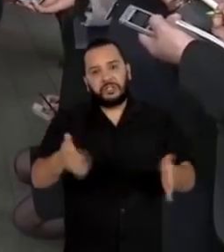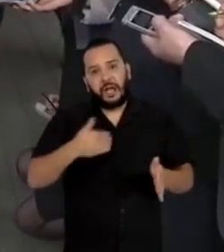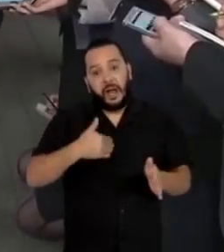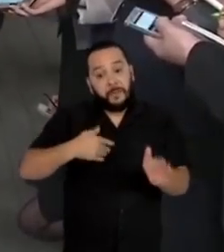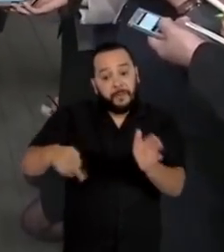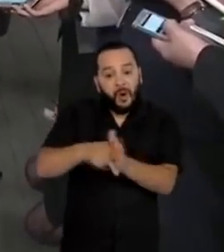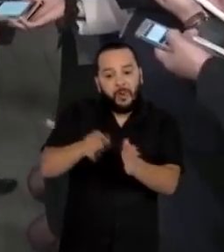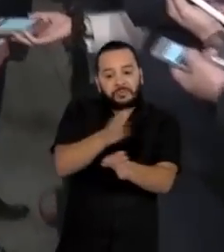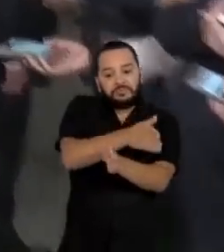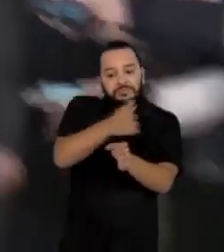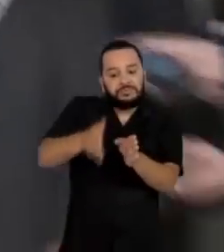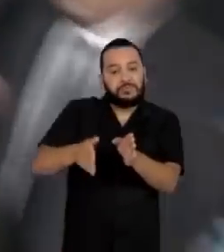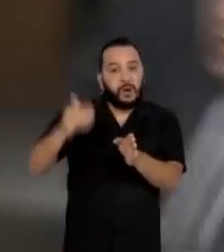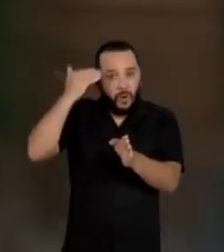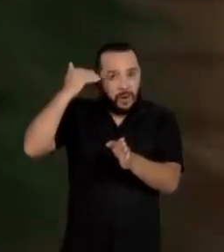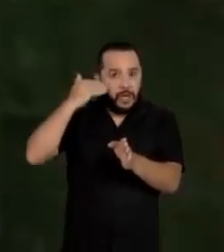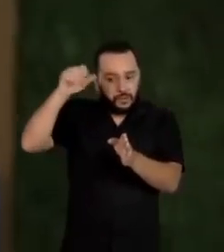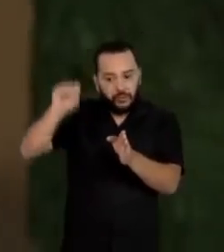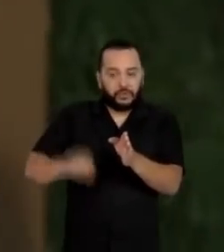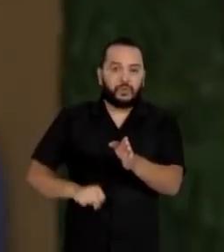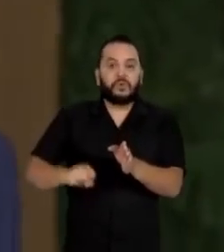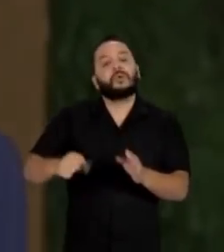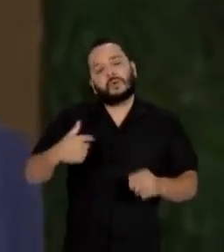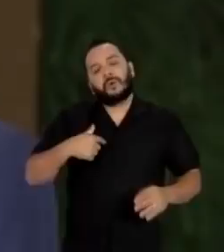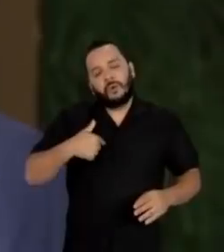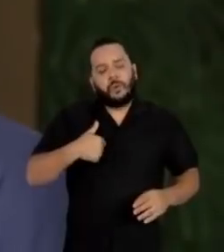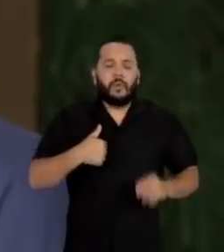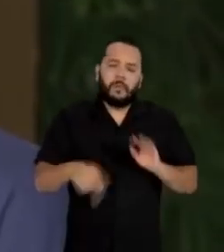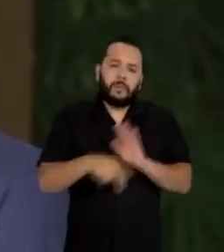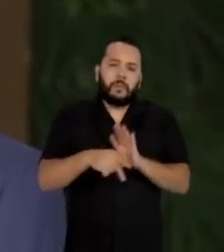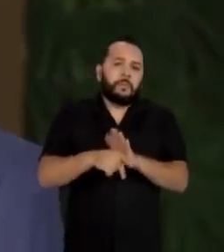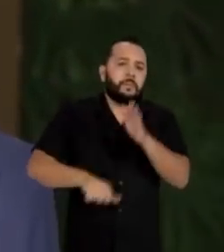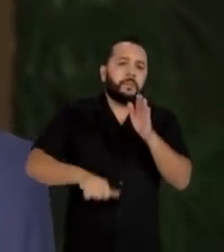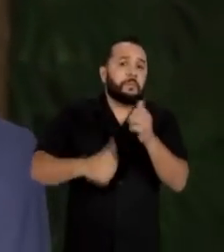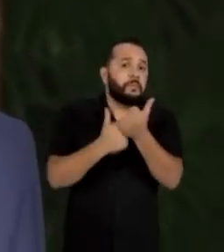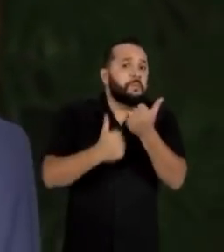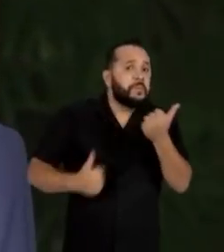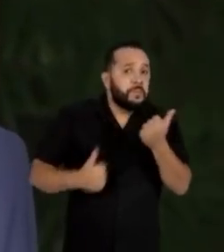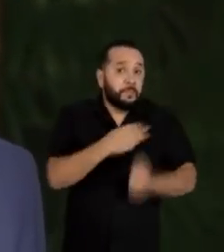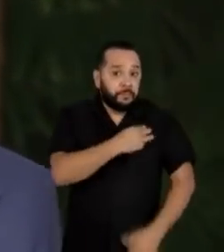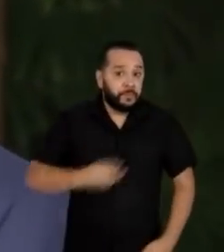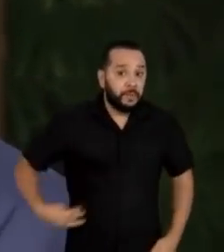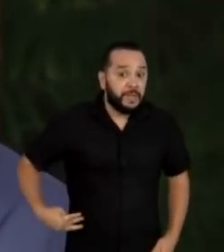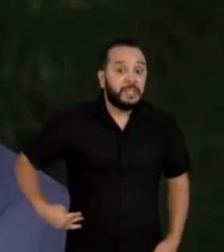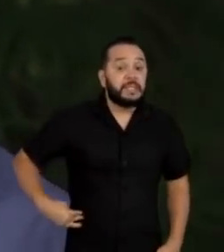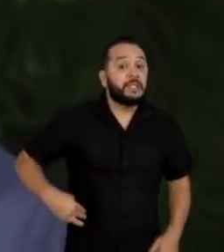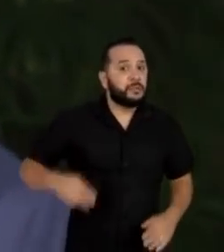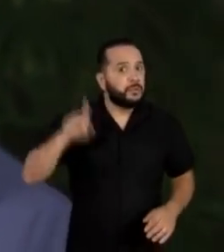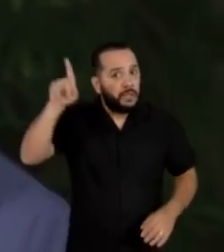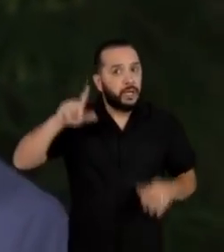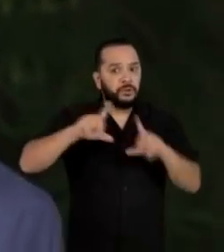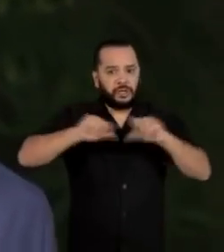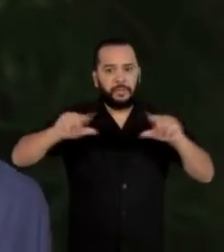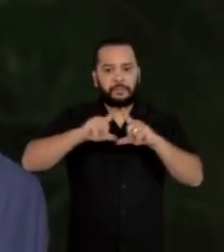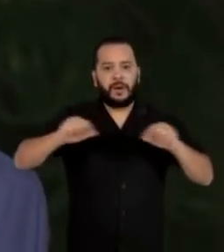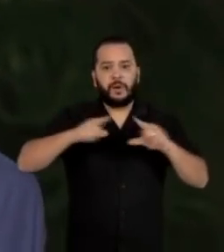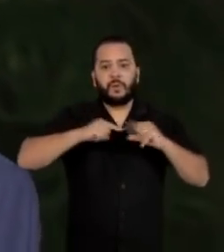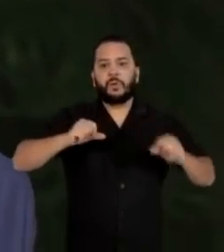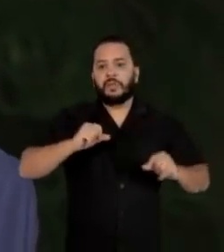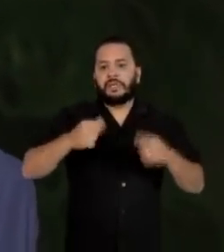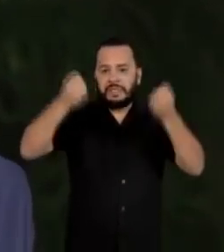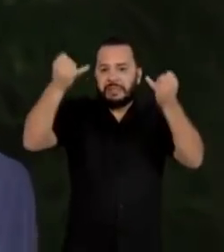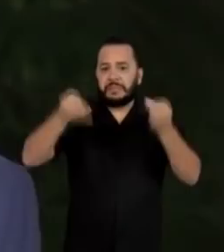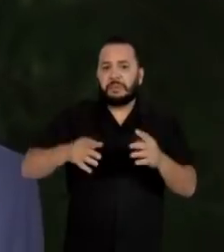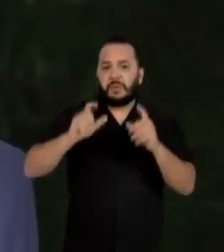primeiro-ministro japonês Shinzo Abe condenou os testes balísticos, afirmando que eles são uma ameaça ao Japão e a